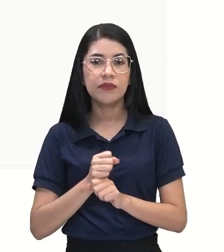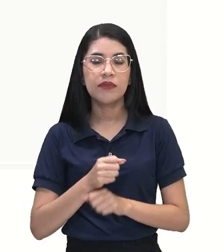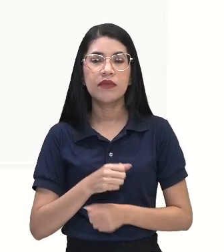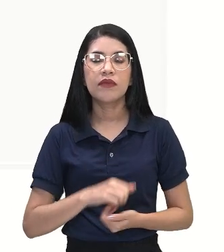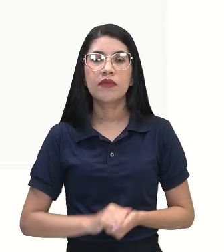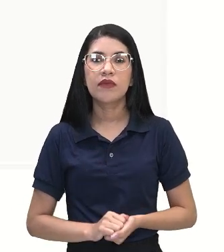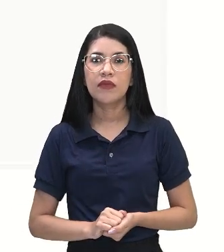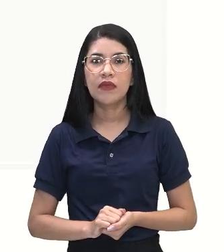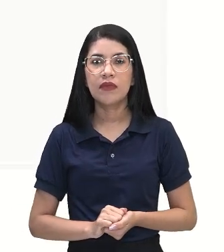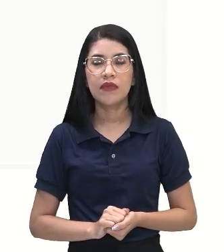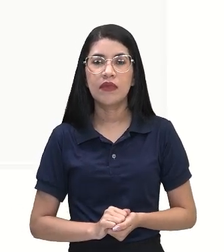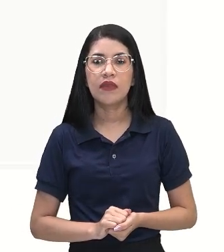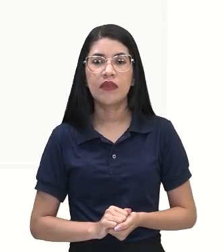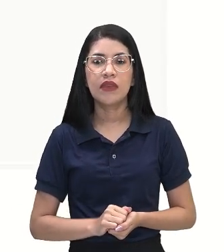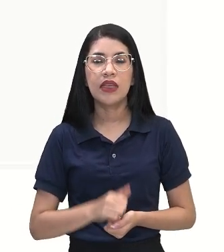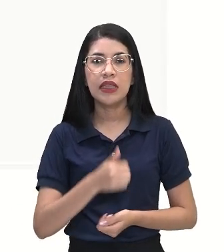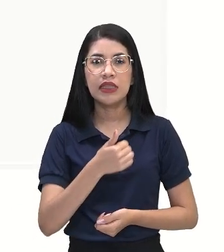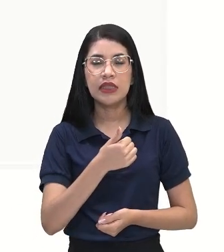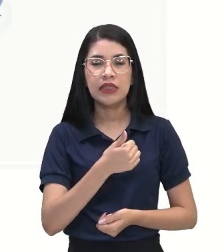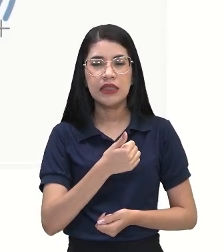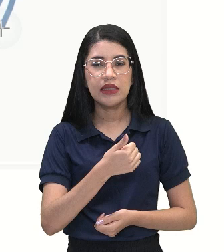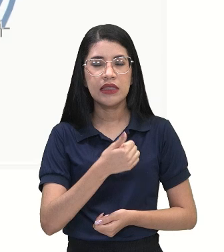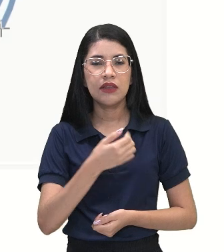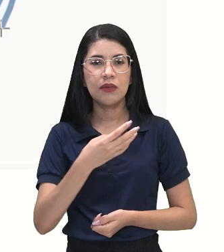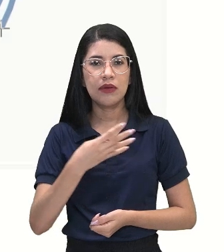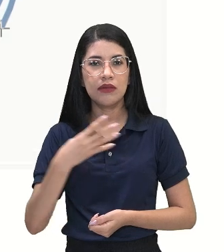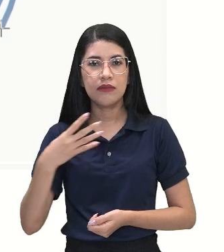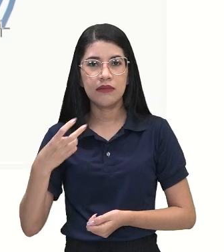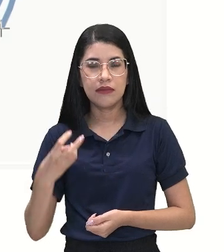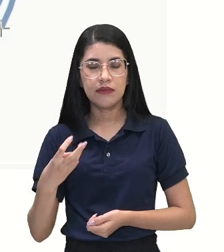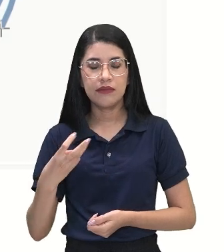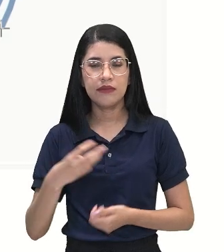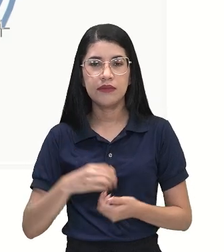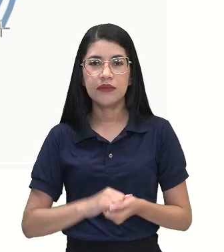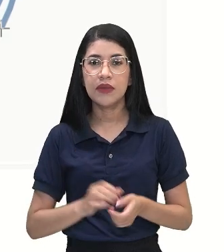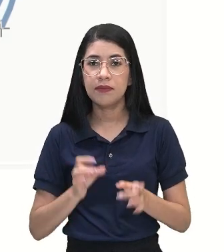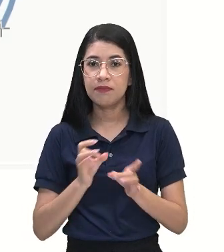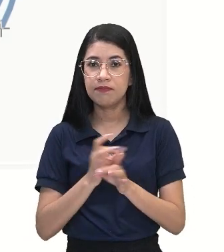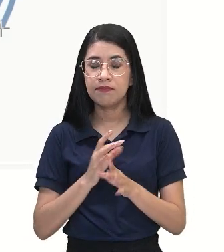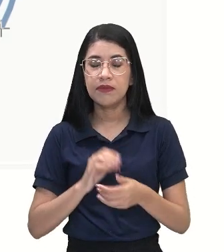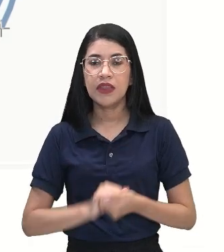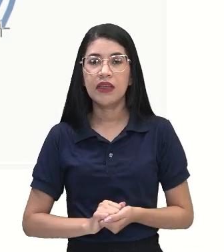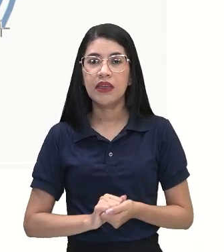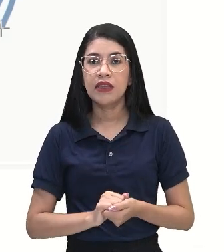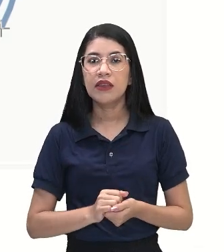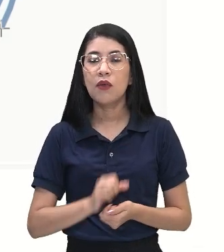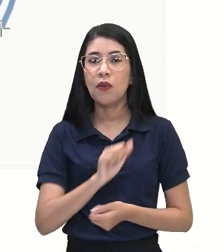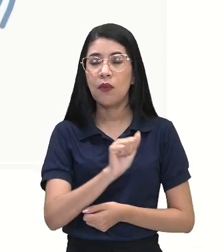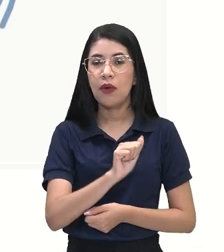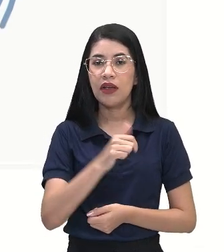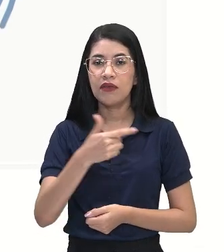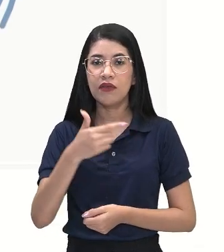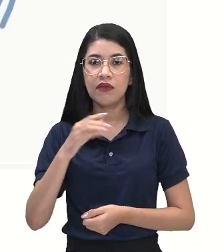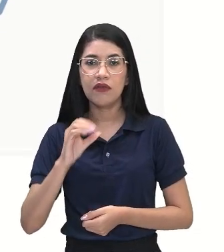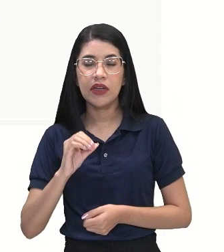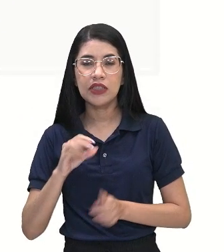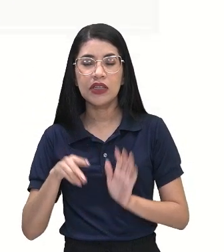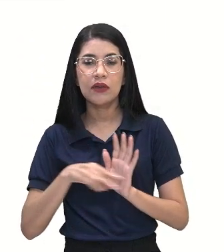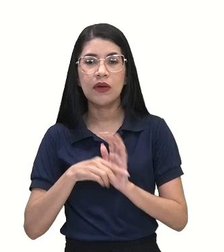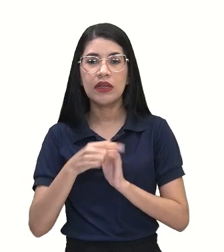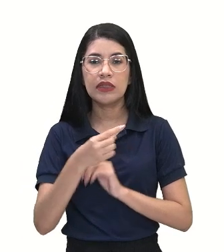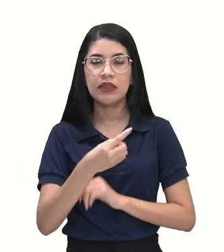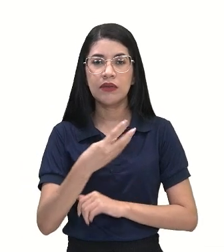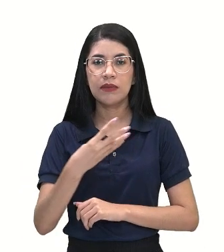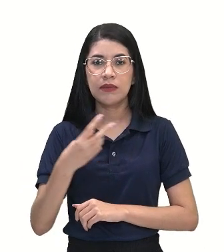A20 é igual a 143. Pronto. Então, o 20º termo aqui é o